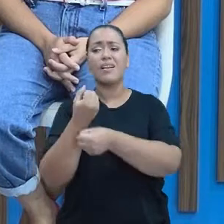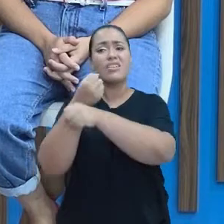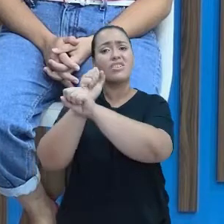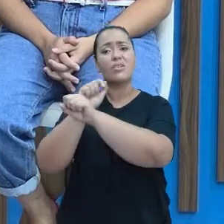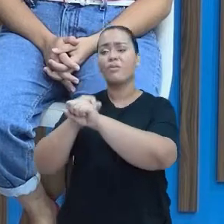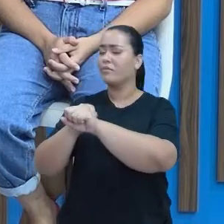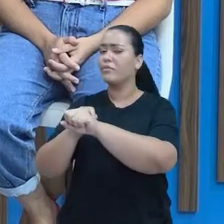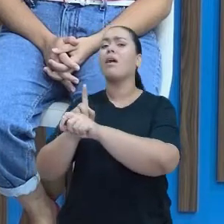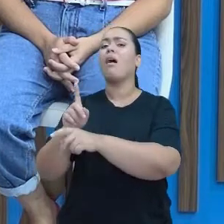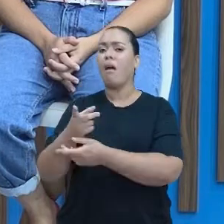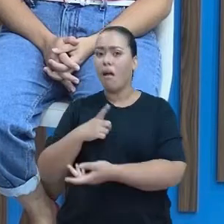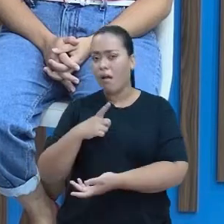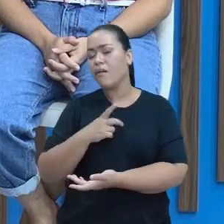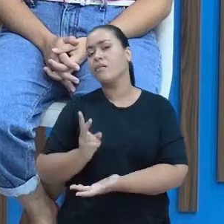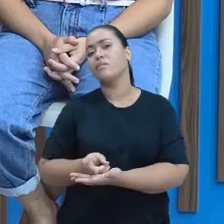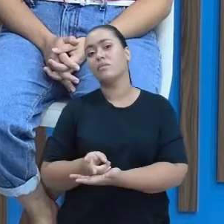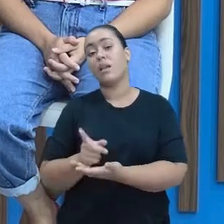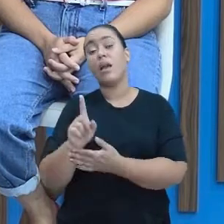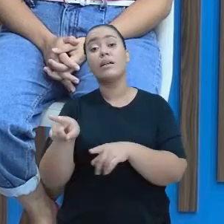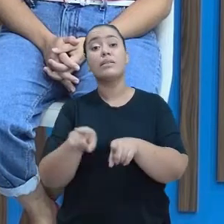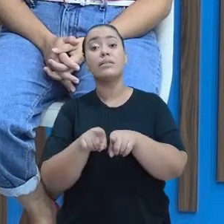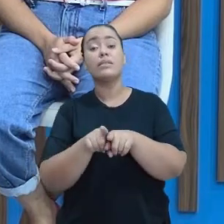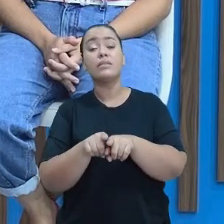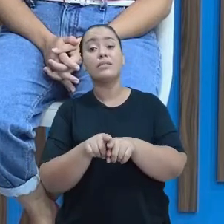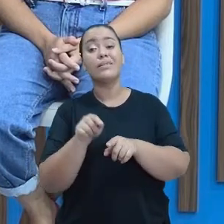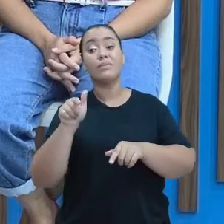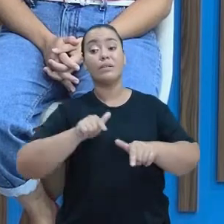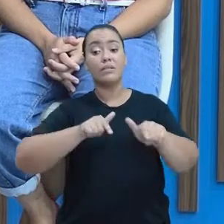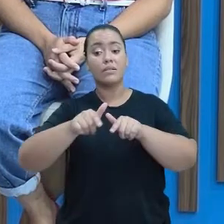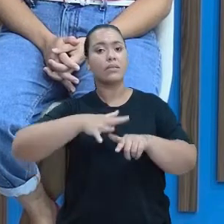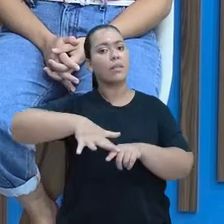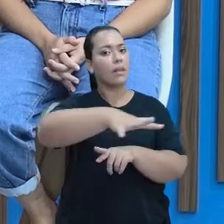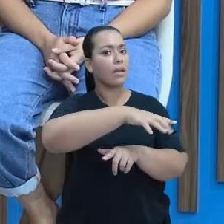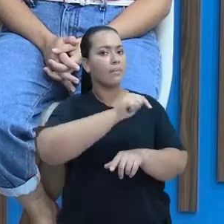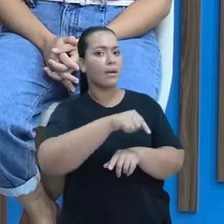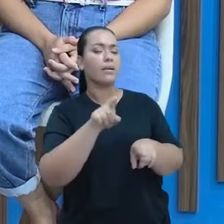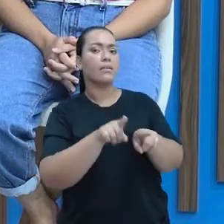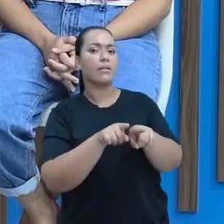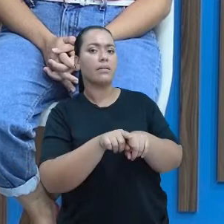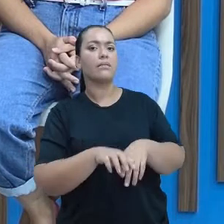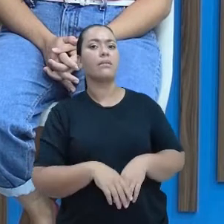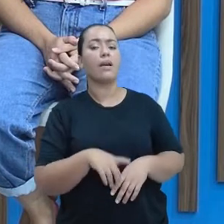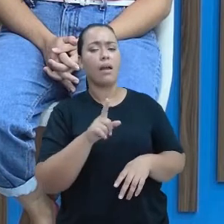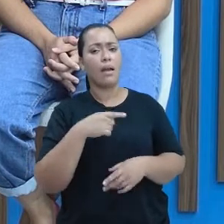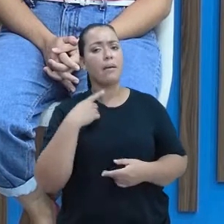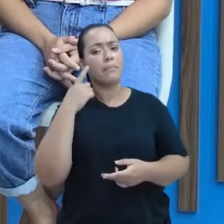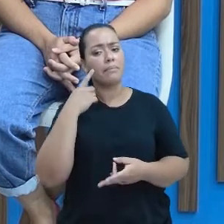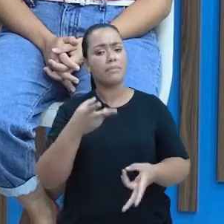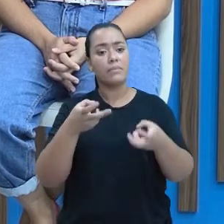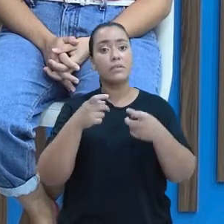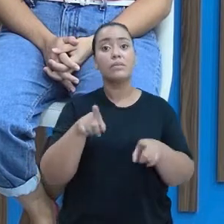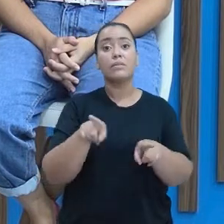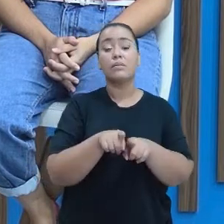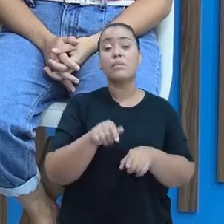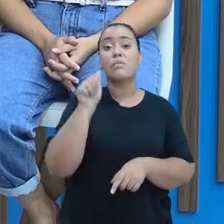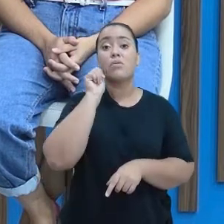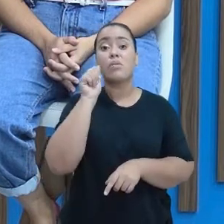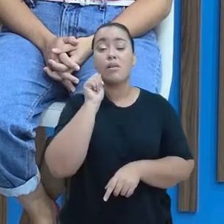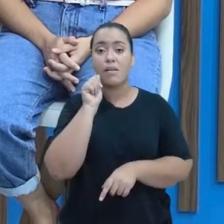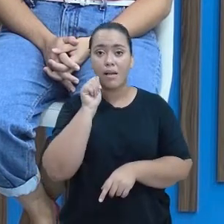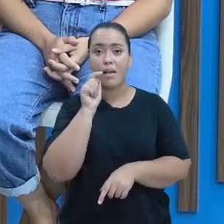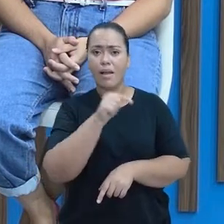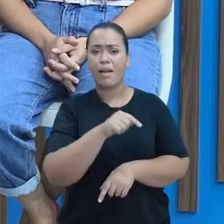foi superada. Isso se reflete também no mundo do trabalho. Nós presenciamos e vemos mulheres,